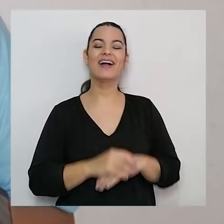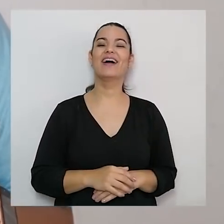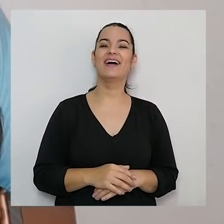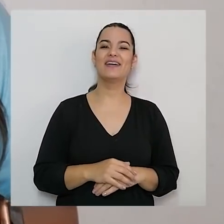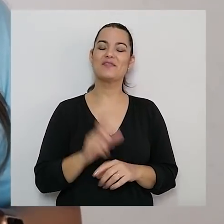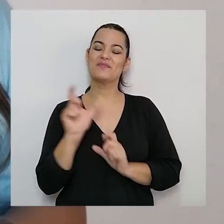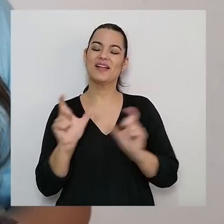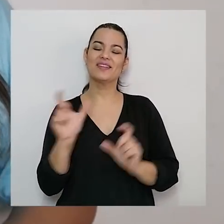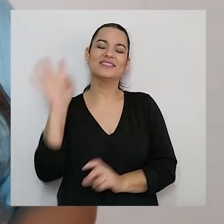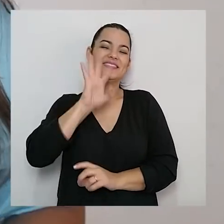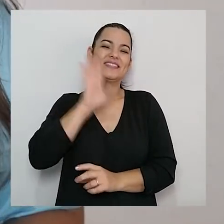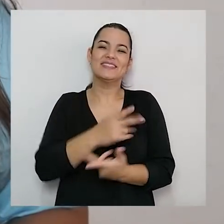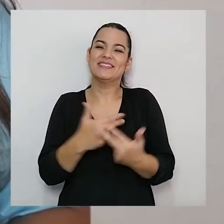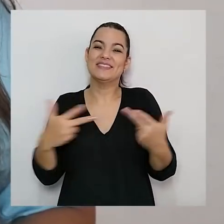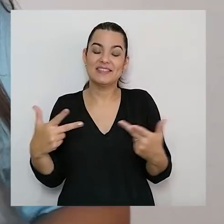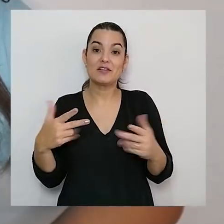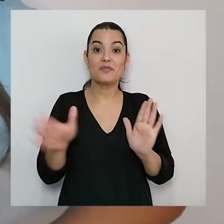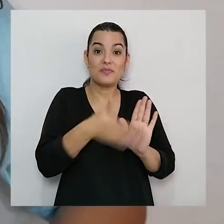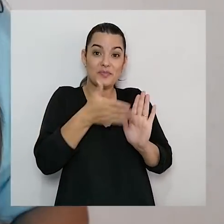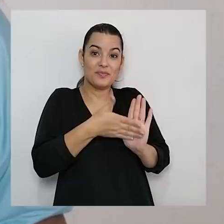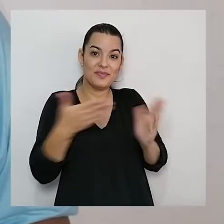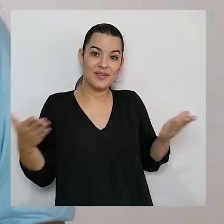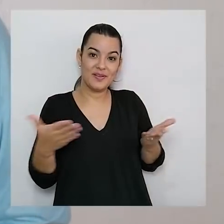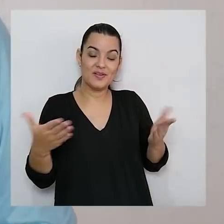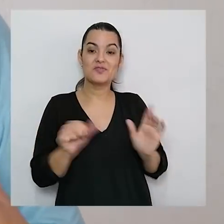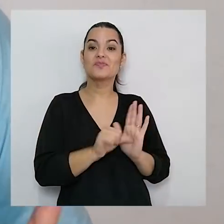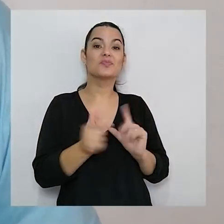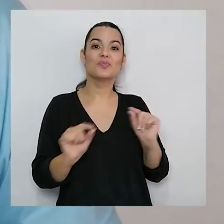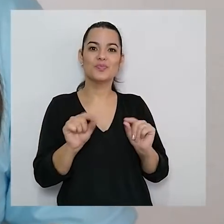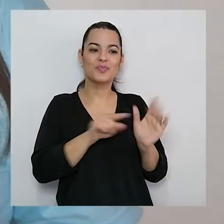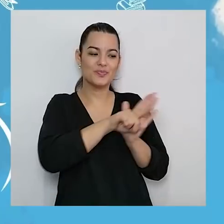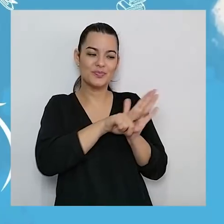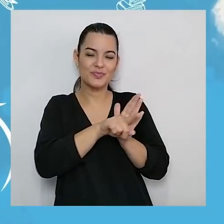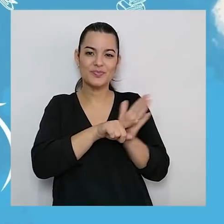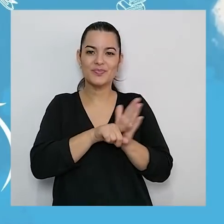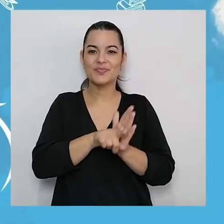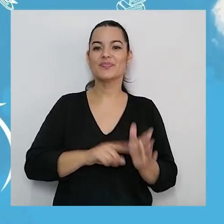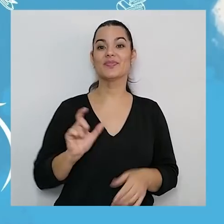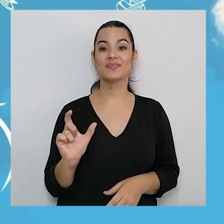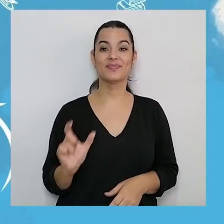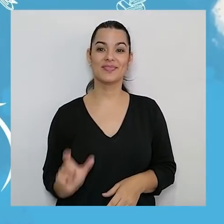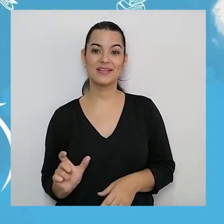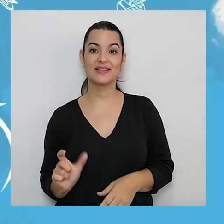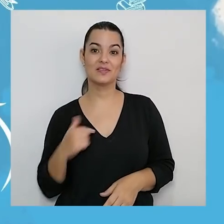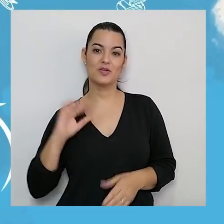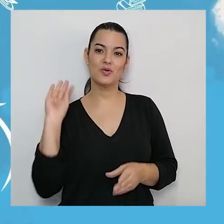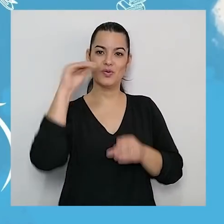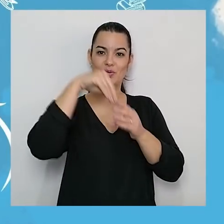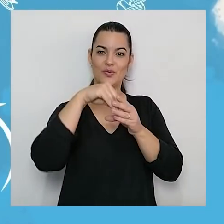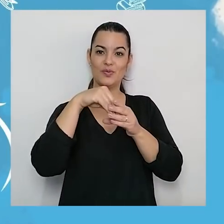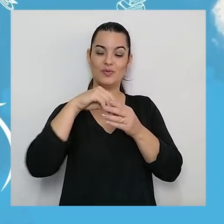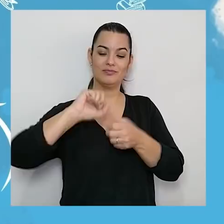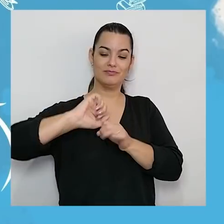palavras muito legais. Então, a nossa proposta de hoje, primeira delas, é investigar os termos que a Pro colocou